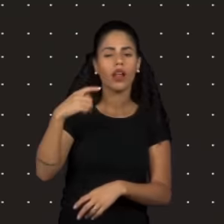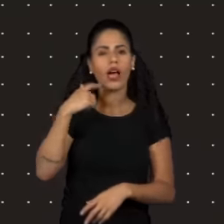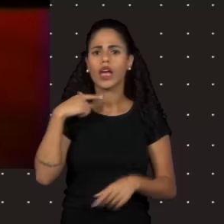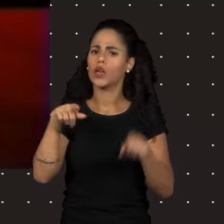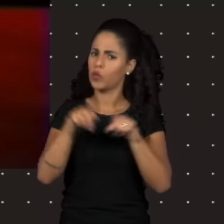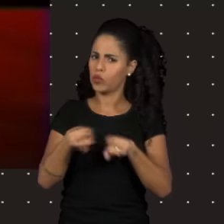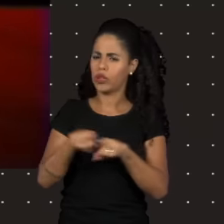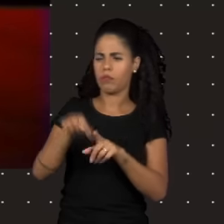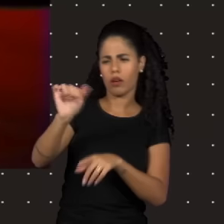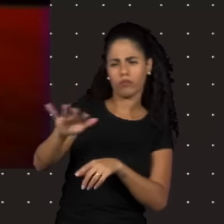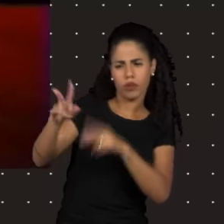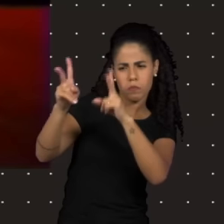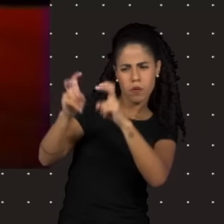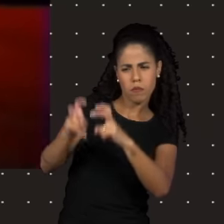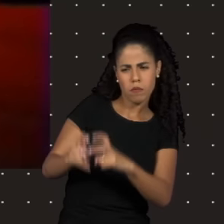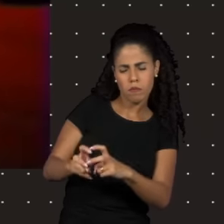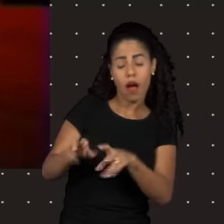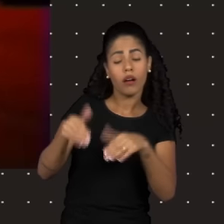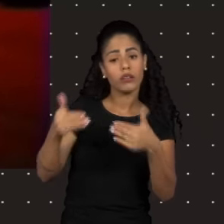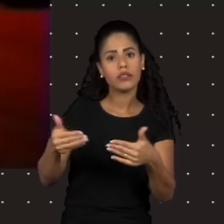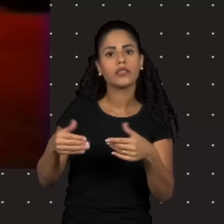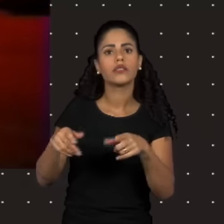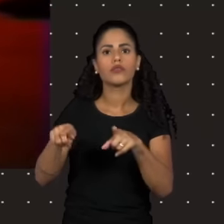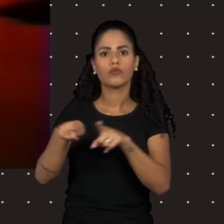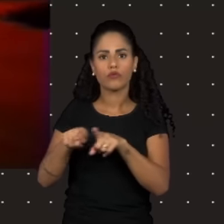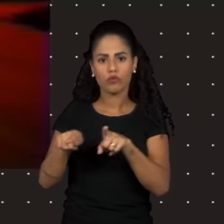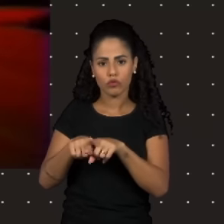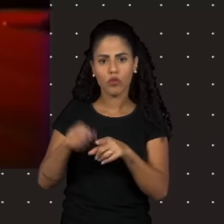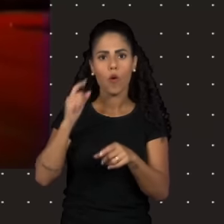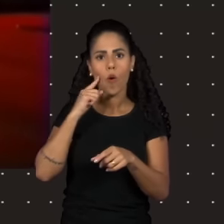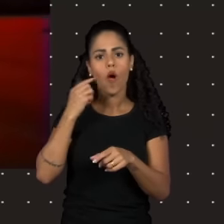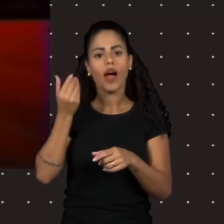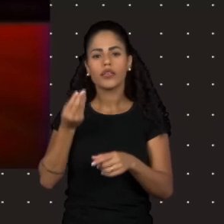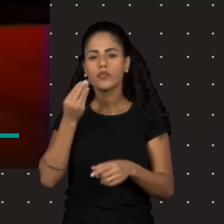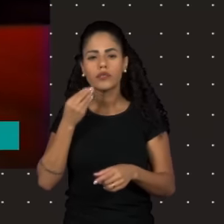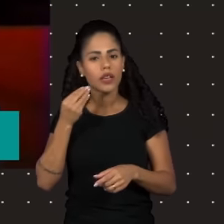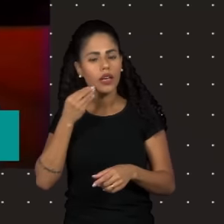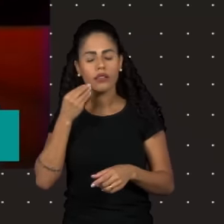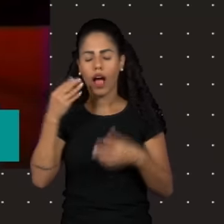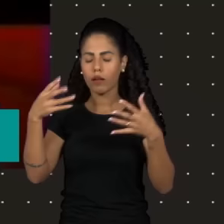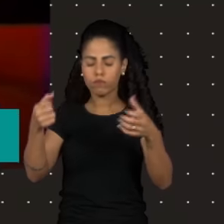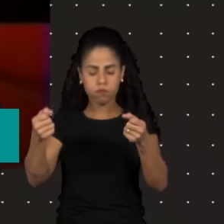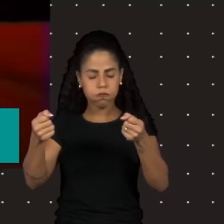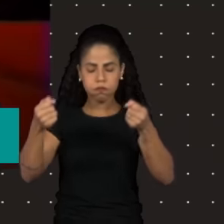também. Então, o chamado mergulho teatral